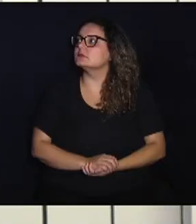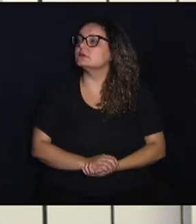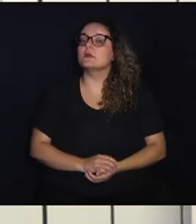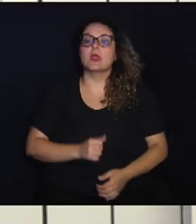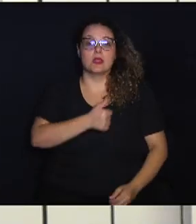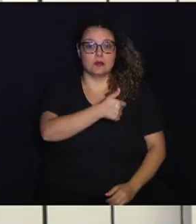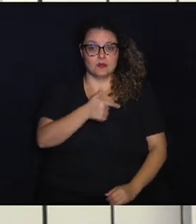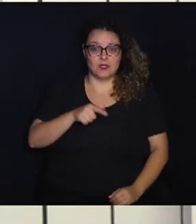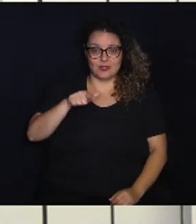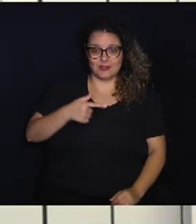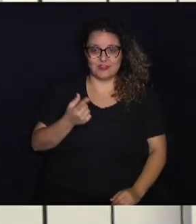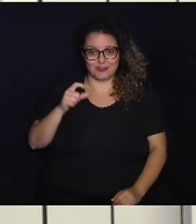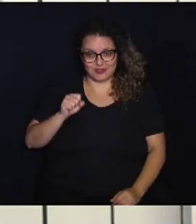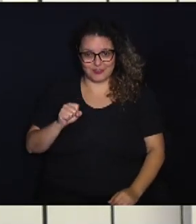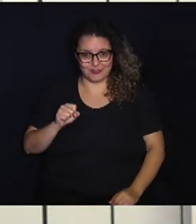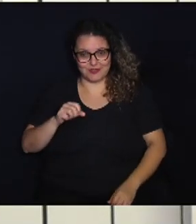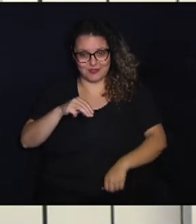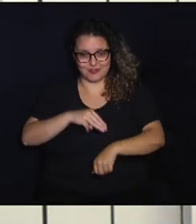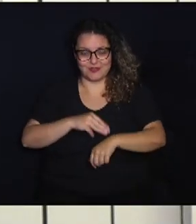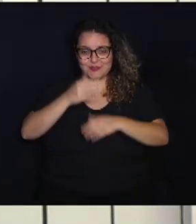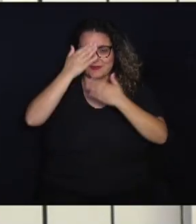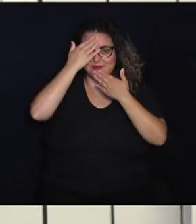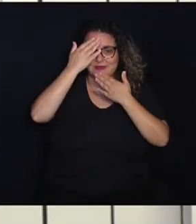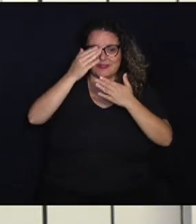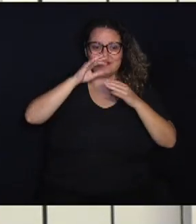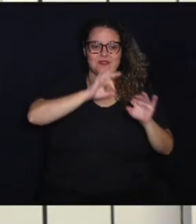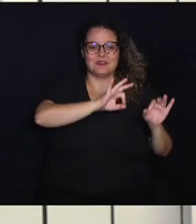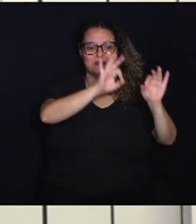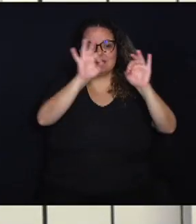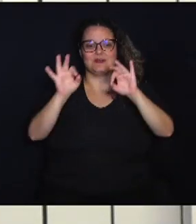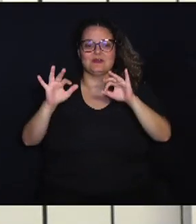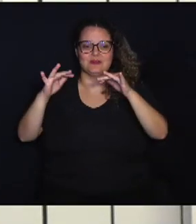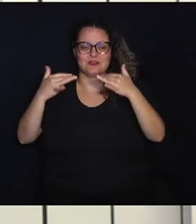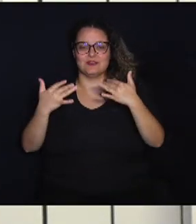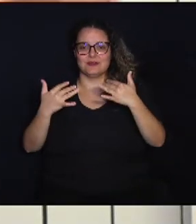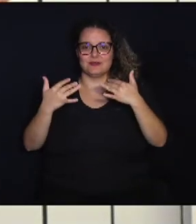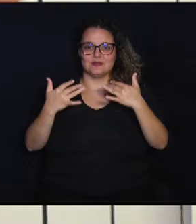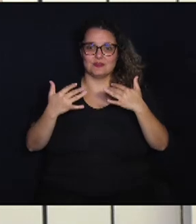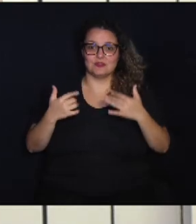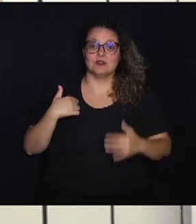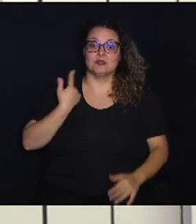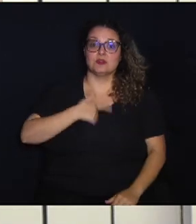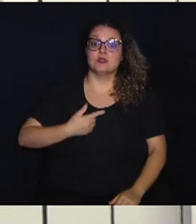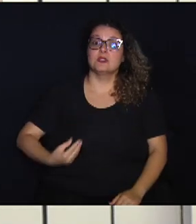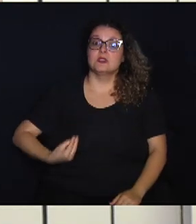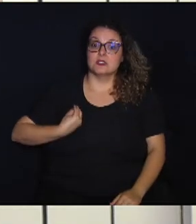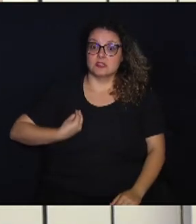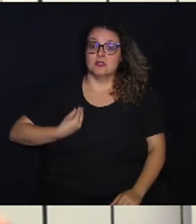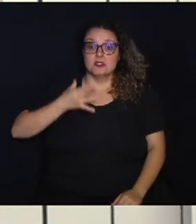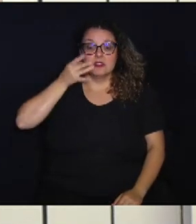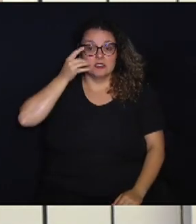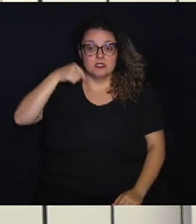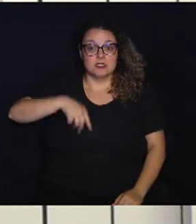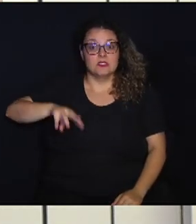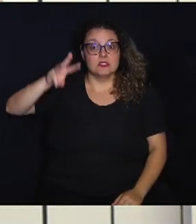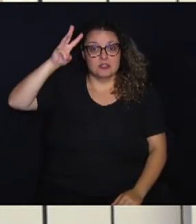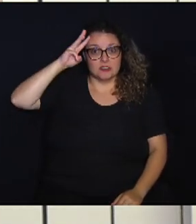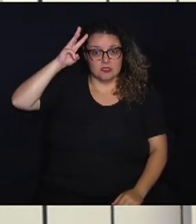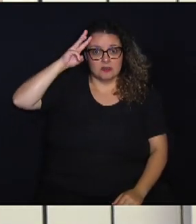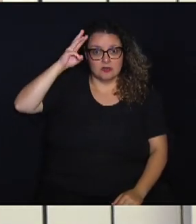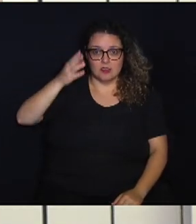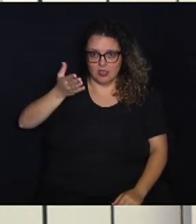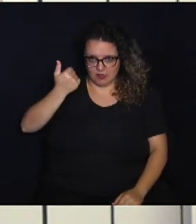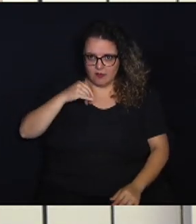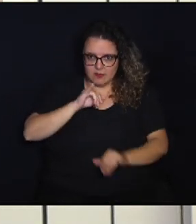Meio-dia mais 18 minutos, muito obrigado pela sua companhia, pela sua audiência. Estamos ao vivo nesta terça-feira. Vamos